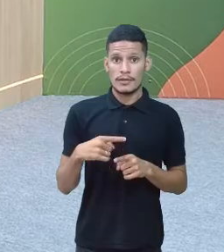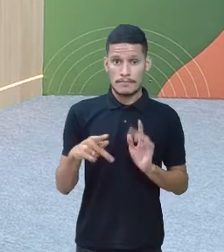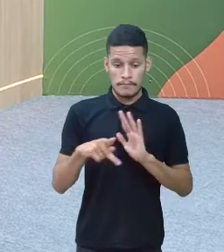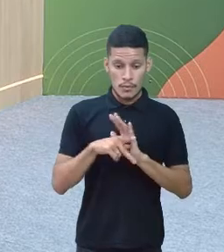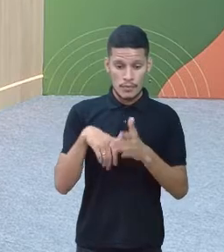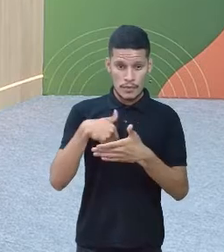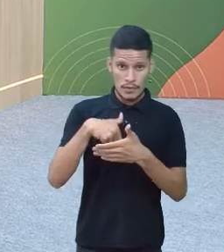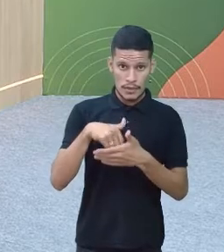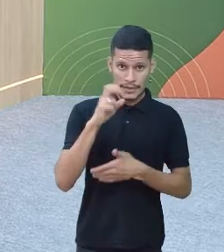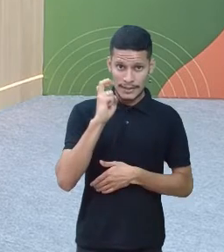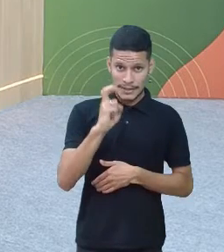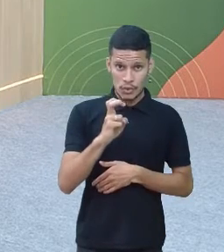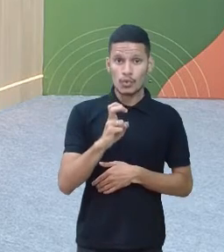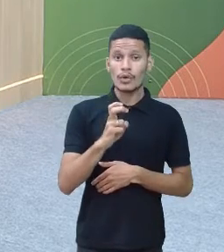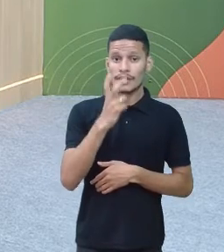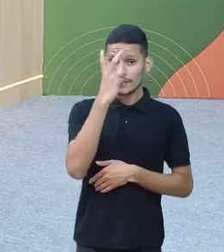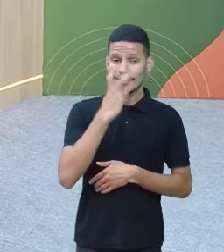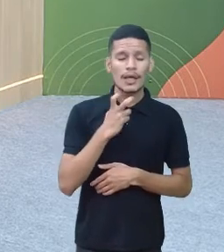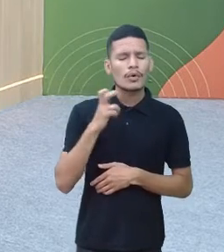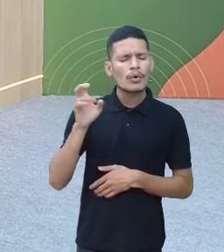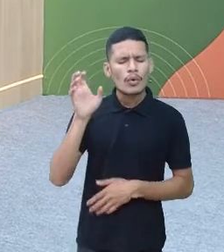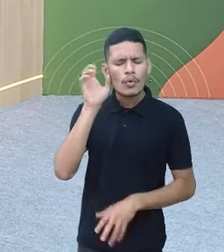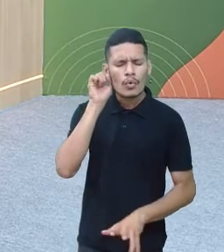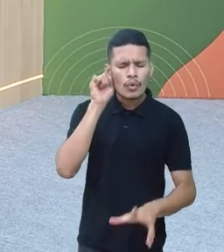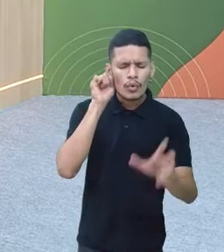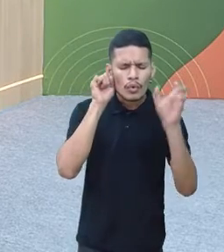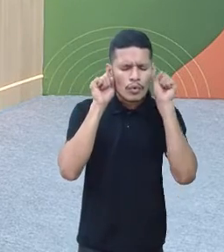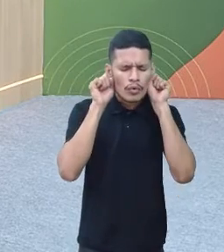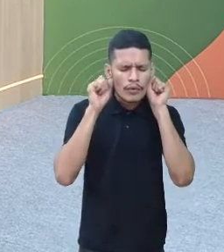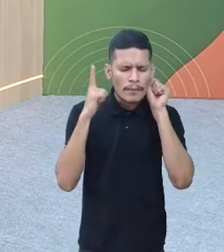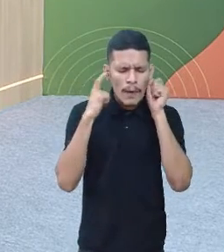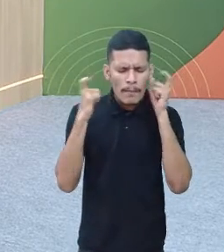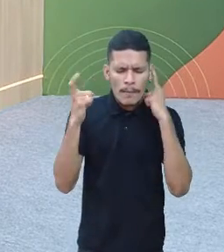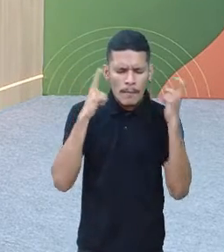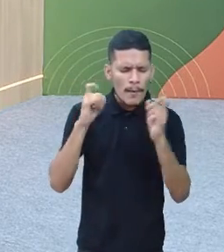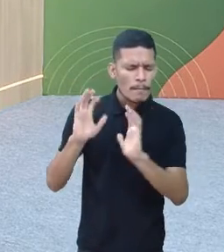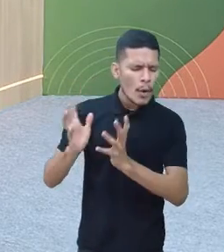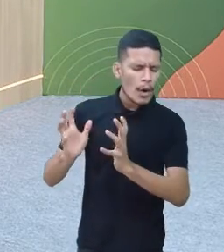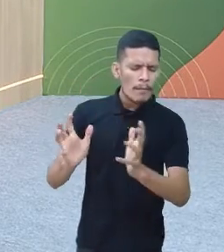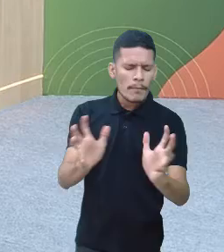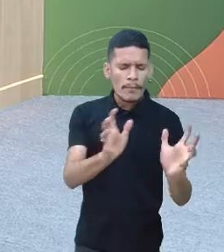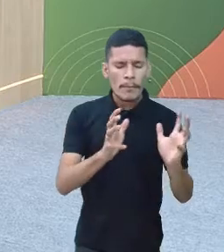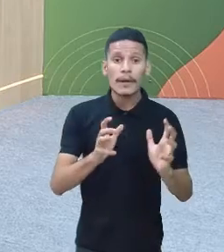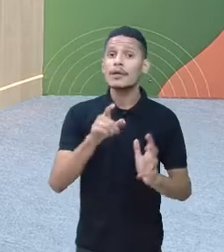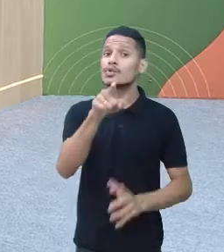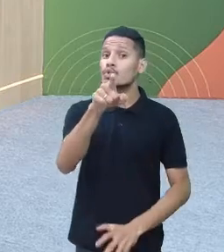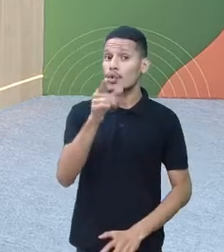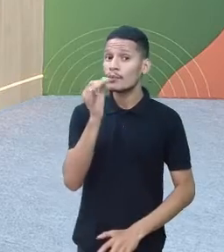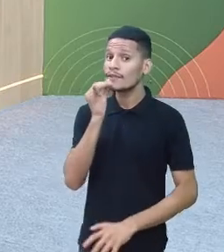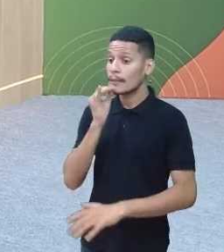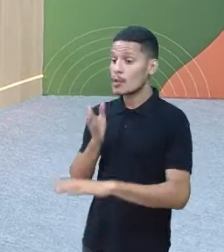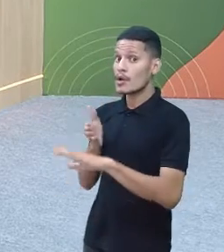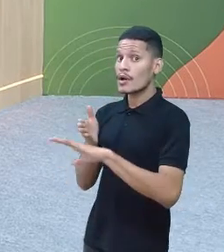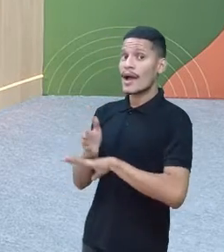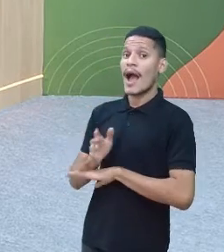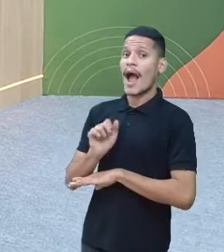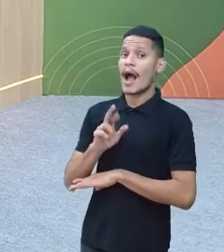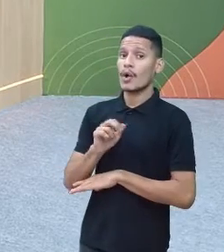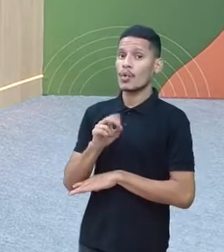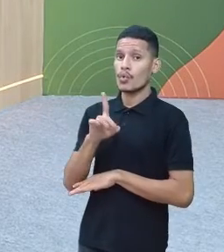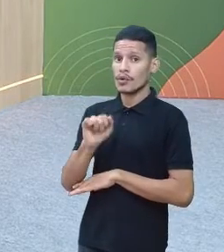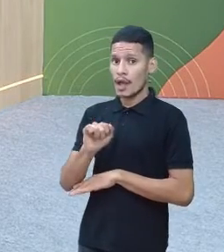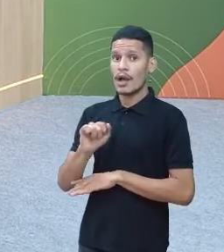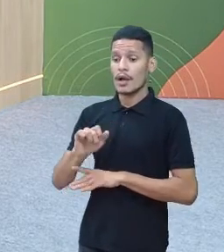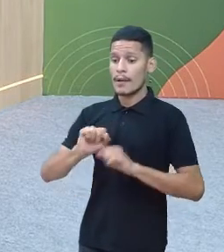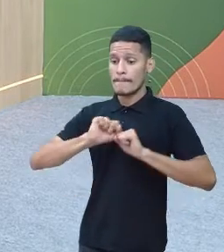de 5, o cego, ele se guia muito pela audição. Então, se, por exemplo, tu pega o Arruda lotado lá,